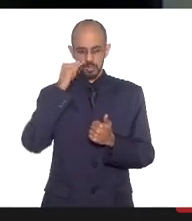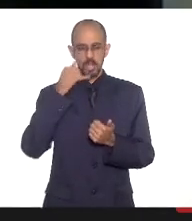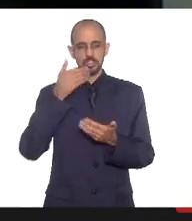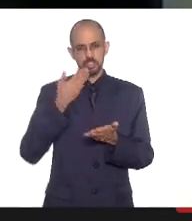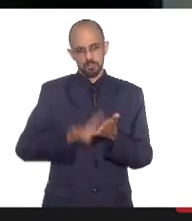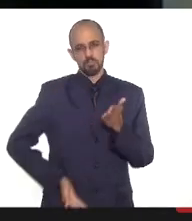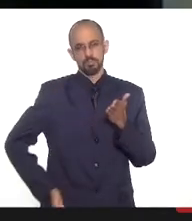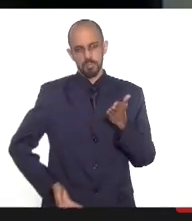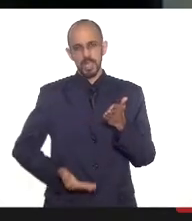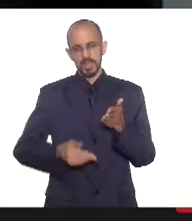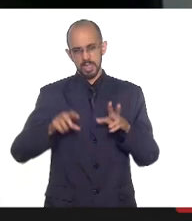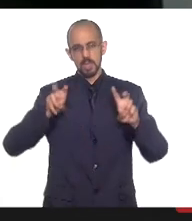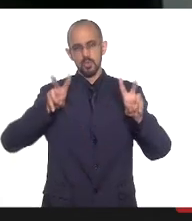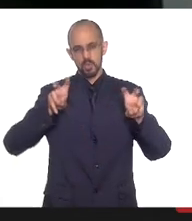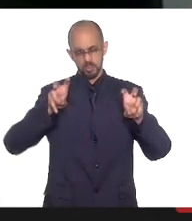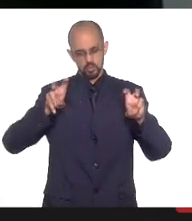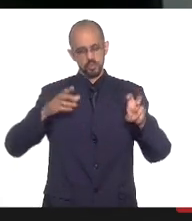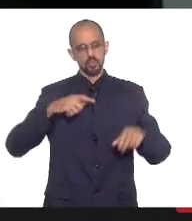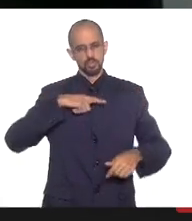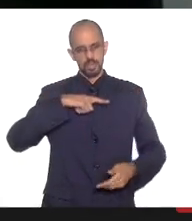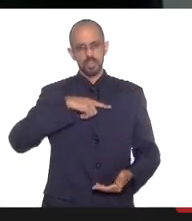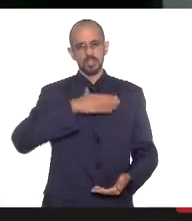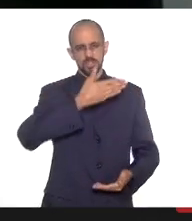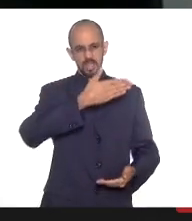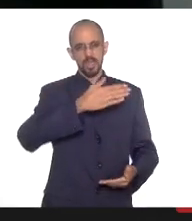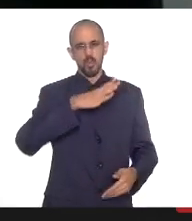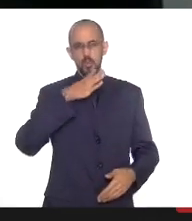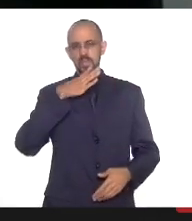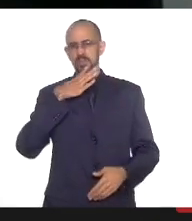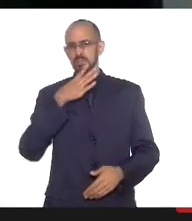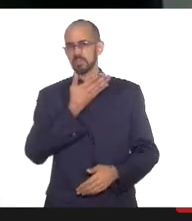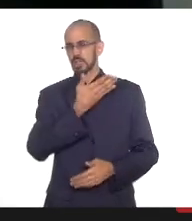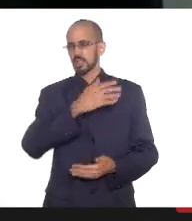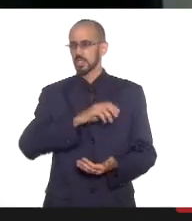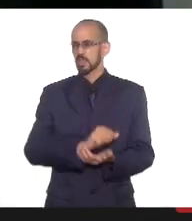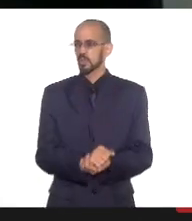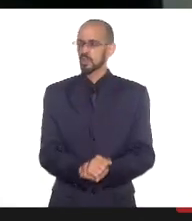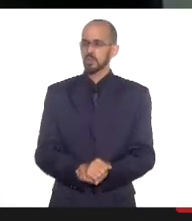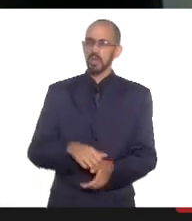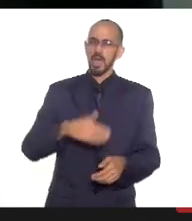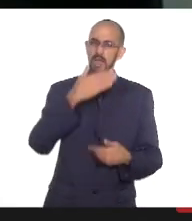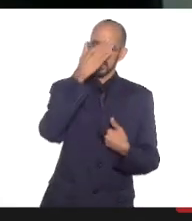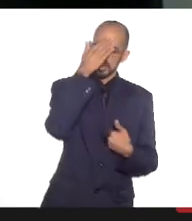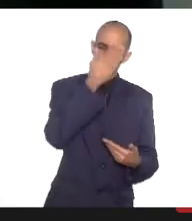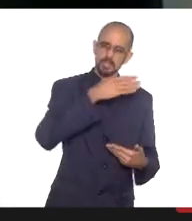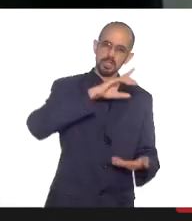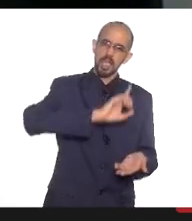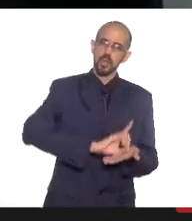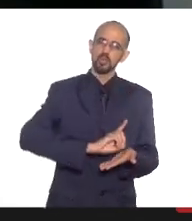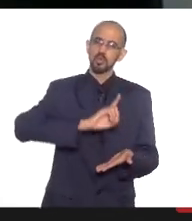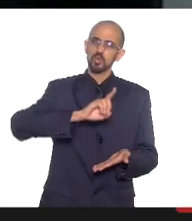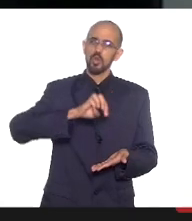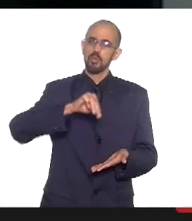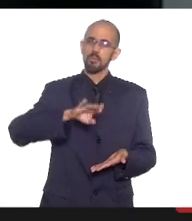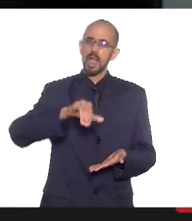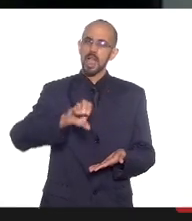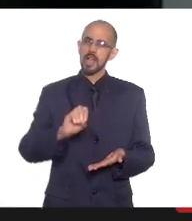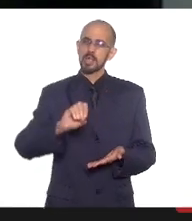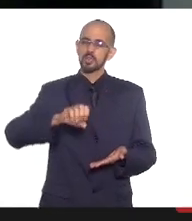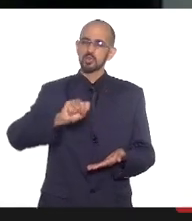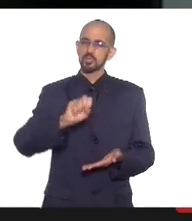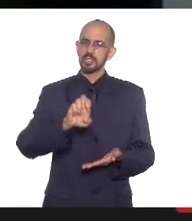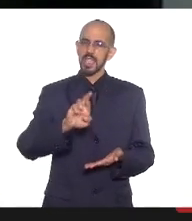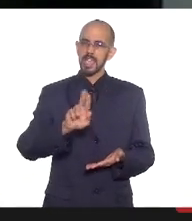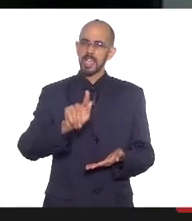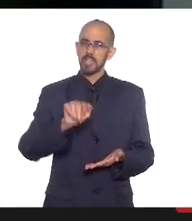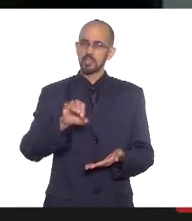árvores né o ganhar magnitude desse problema agradecer o Dr Mário Sérgio que é uma pessoa que